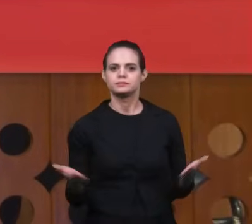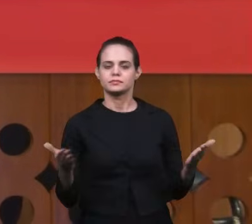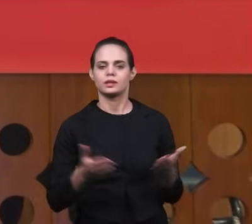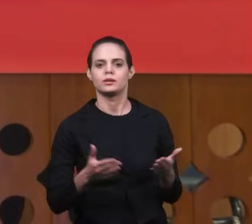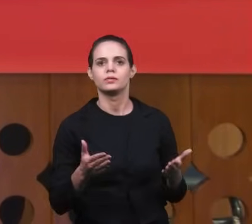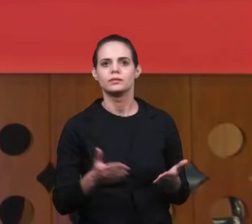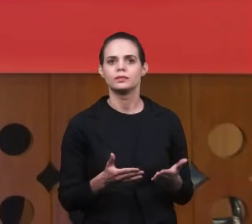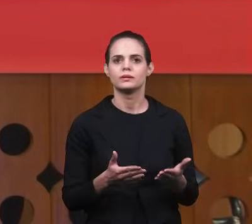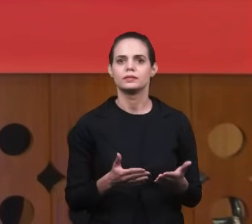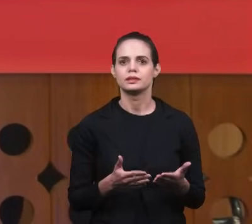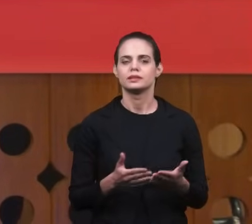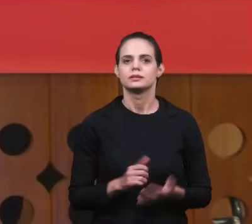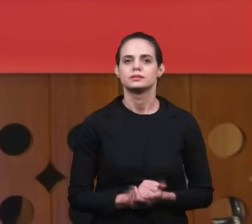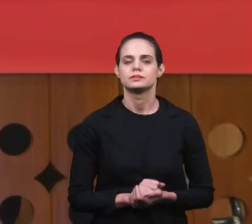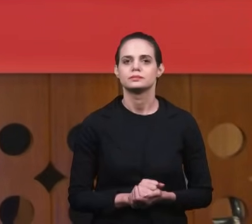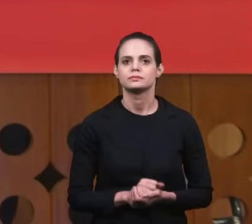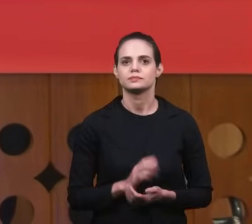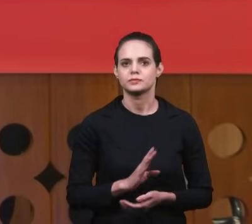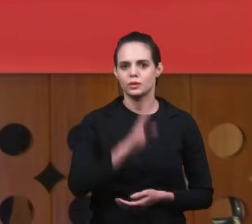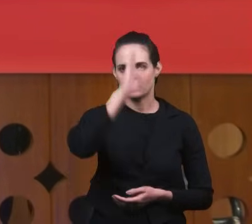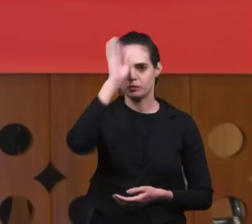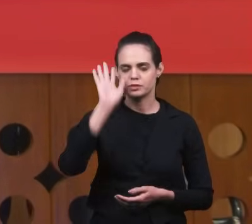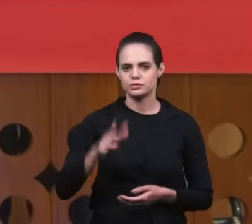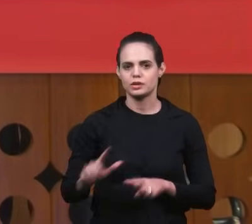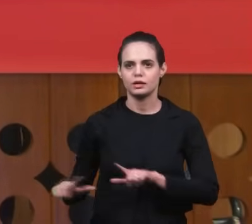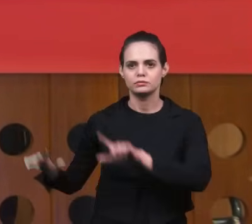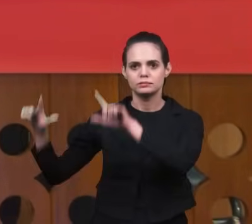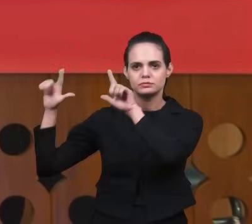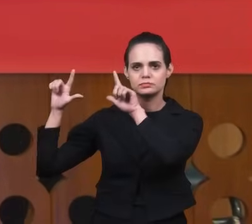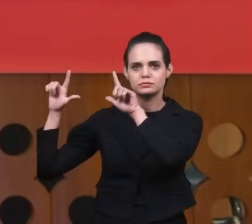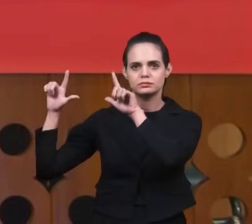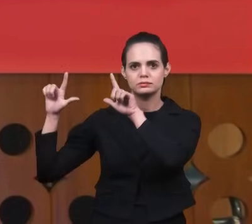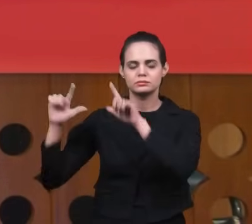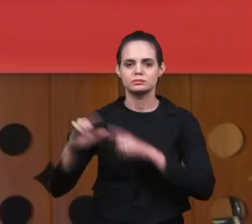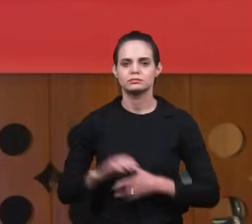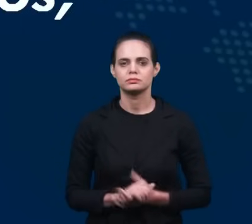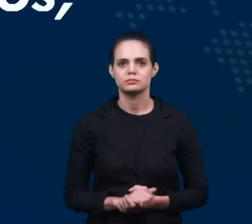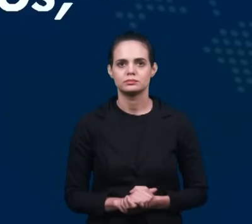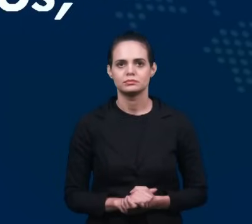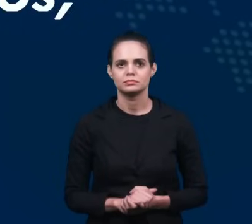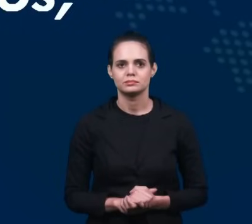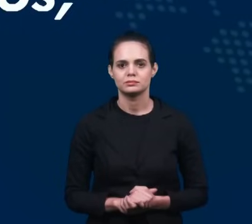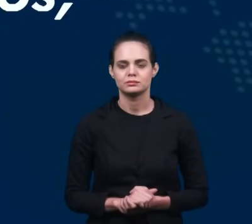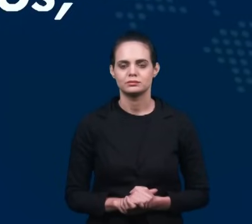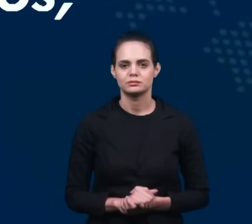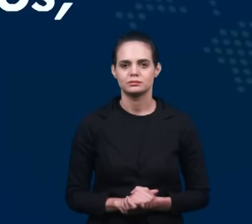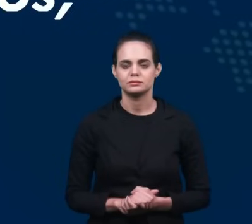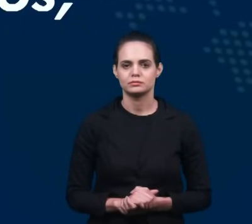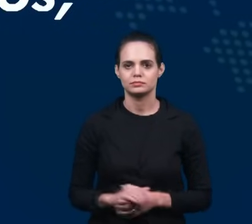não? Botou? Cai, eu não estou vendo, está nas minhas costas. Quero aqui.